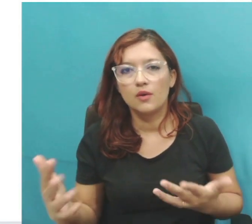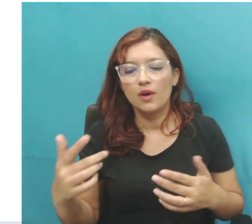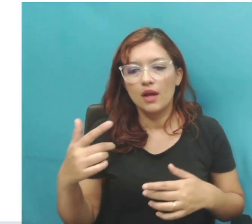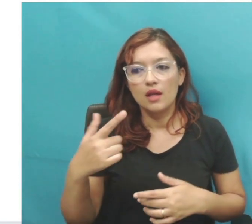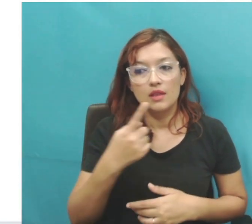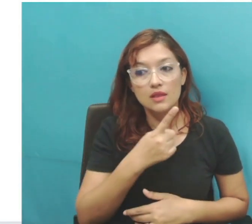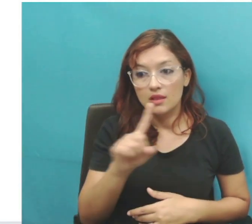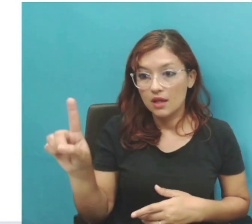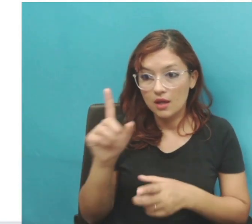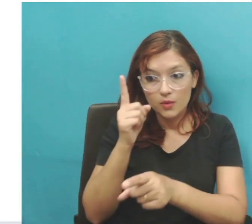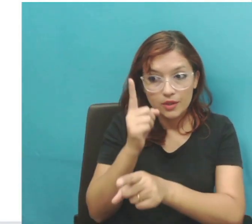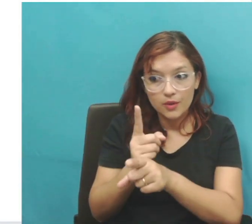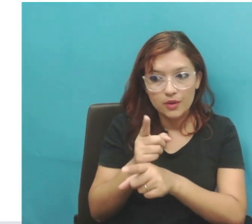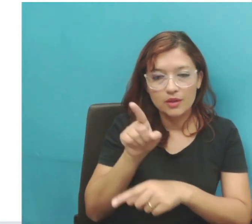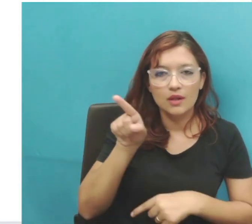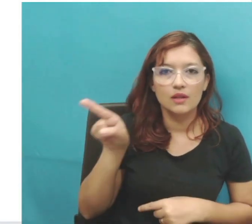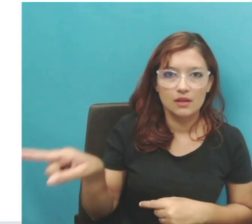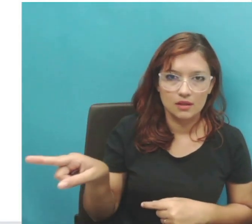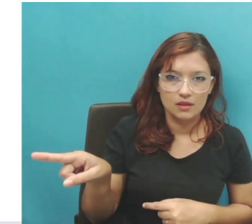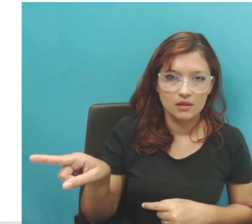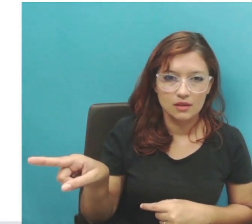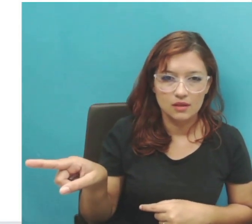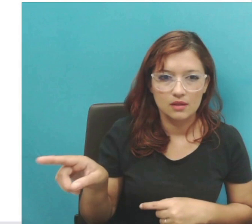usando o o.